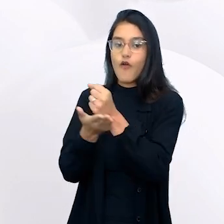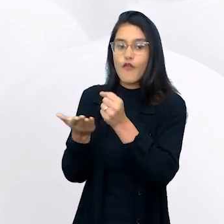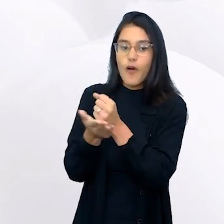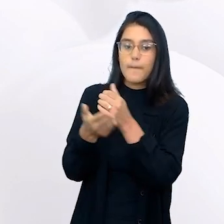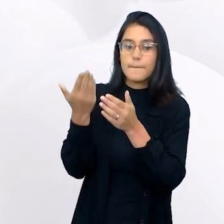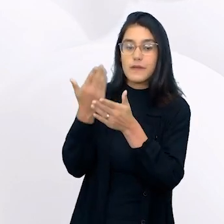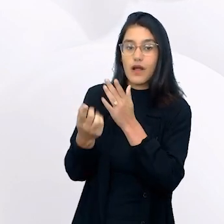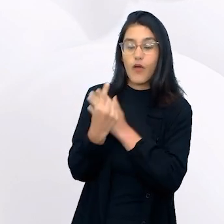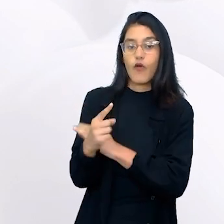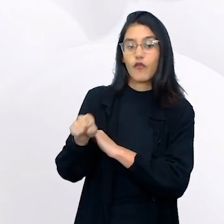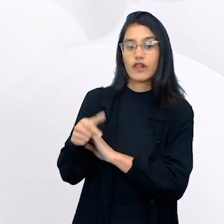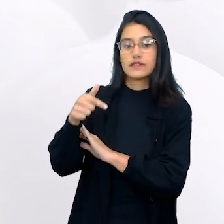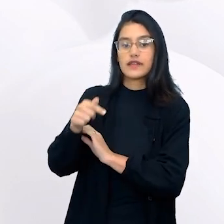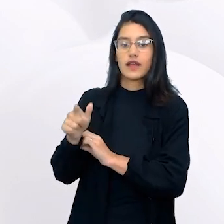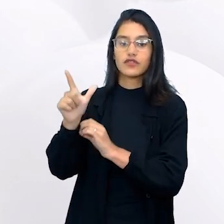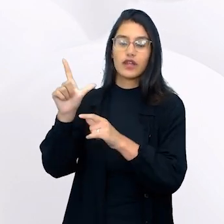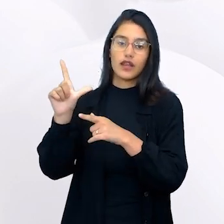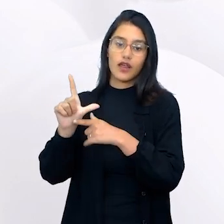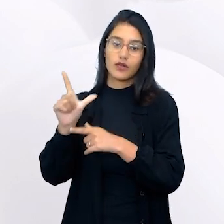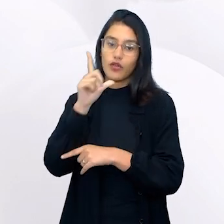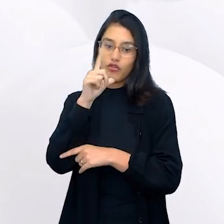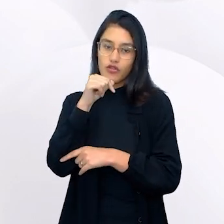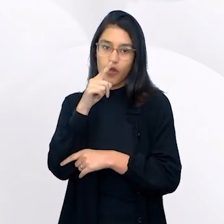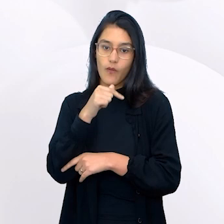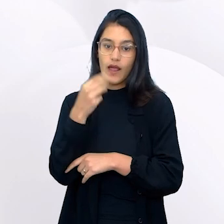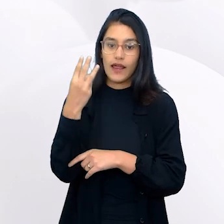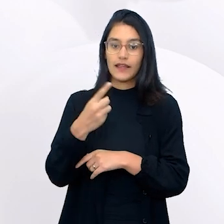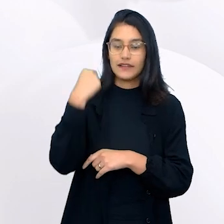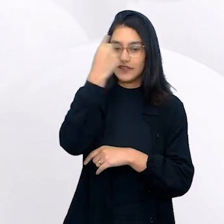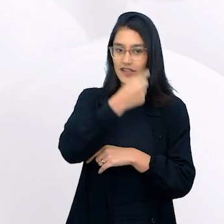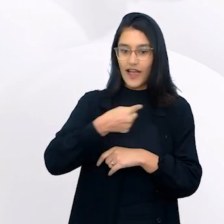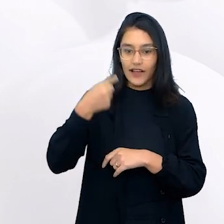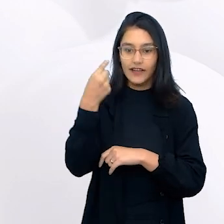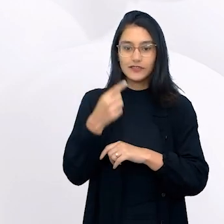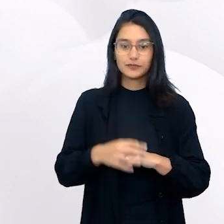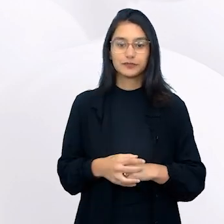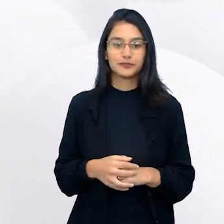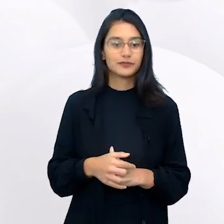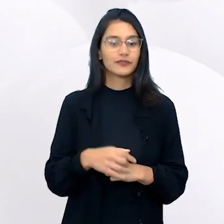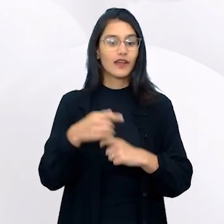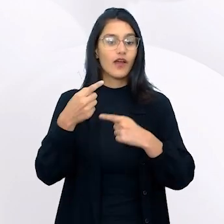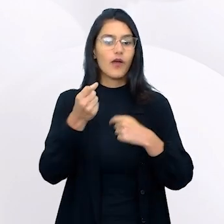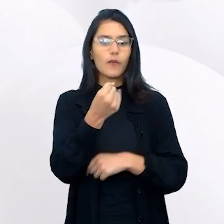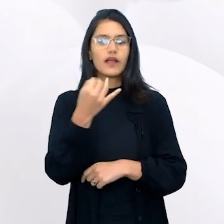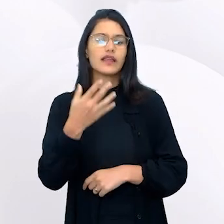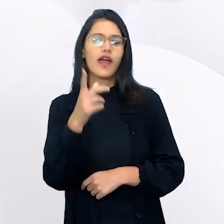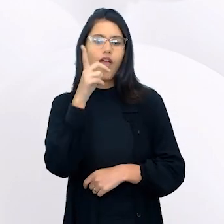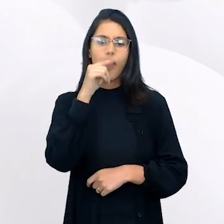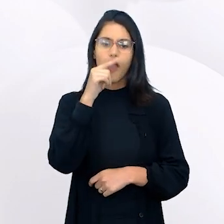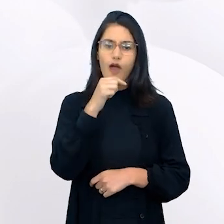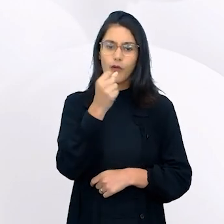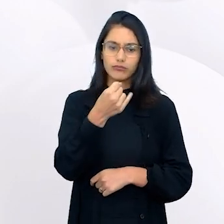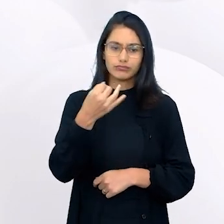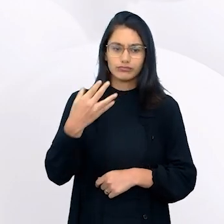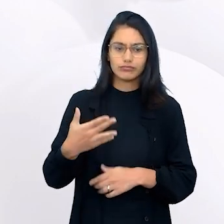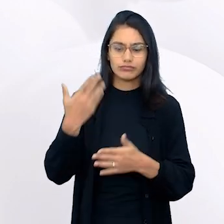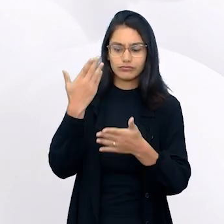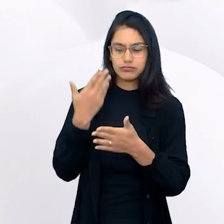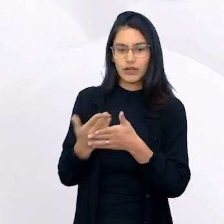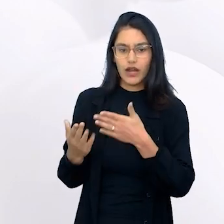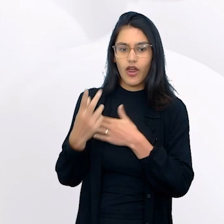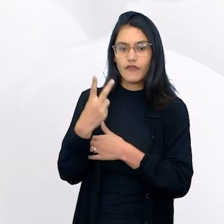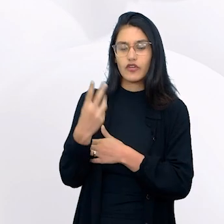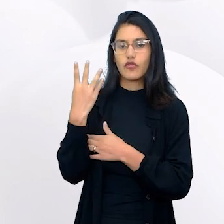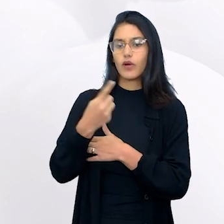perdendo 1,7 litros de água a cada 3 horas. A quantidade de água em litros desperdiçada por essa caixa